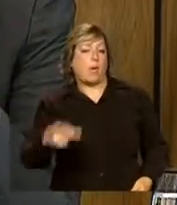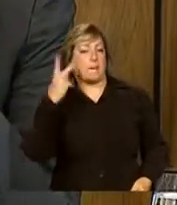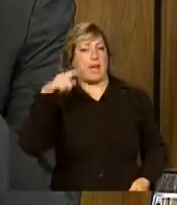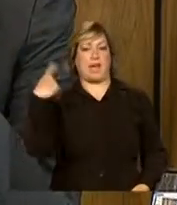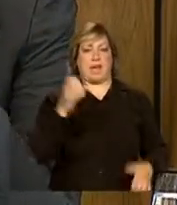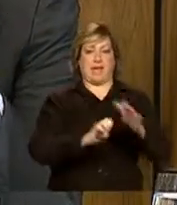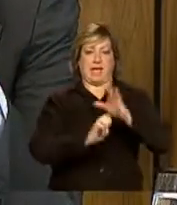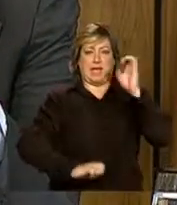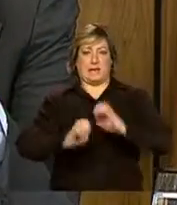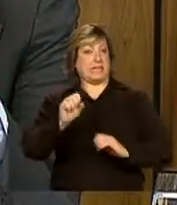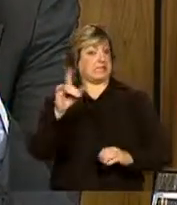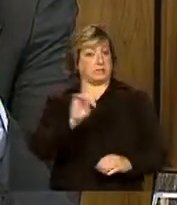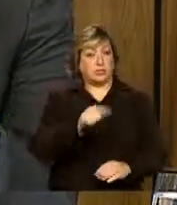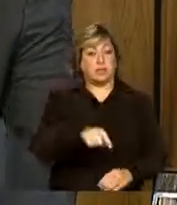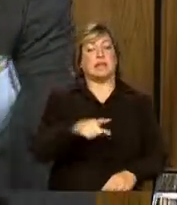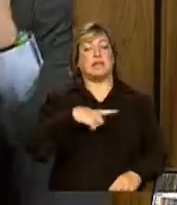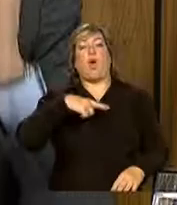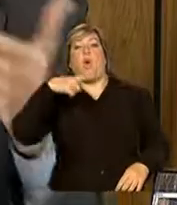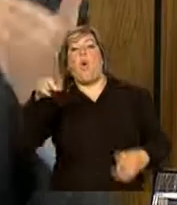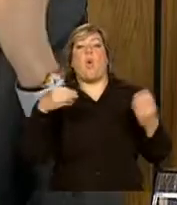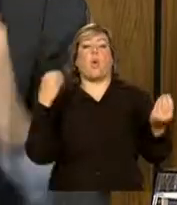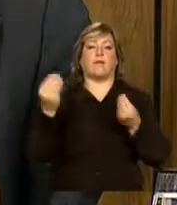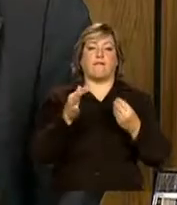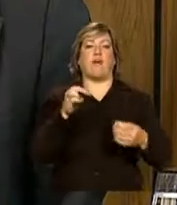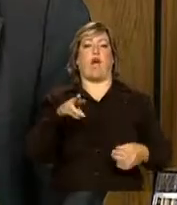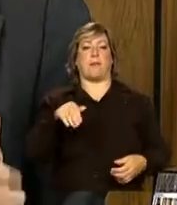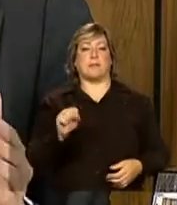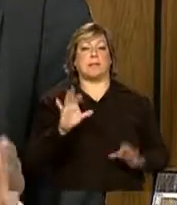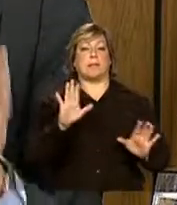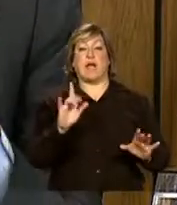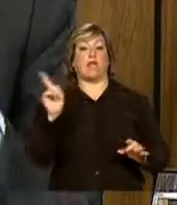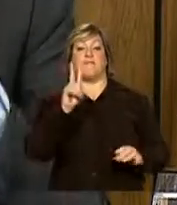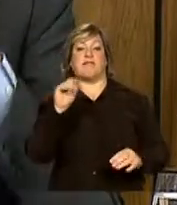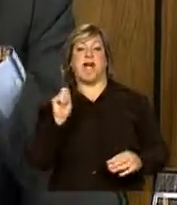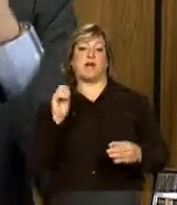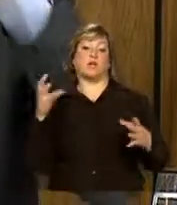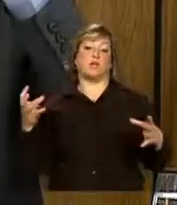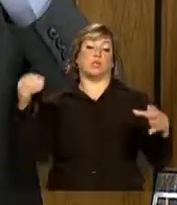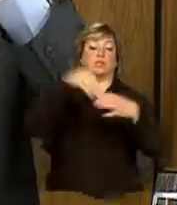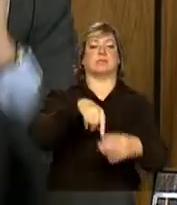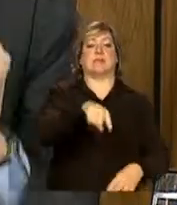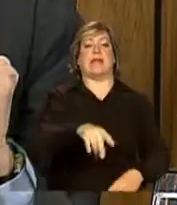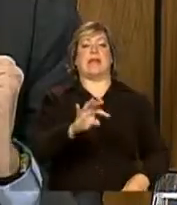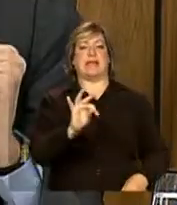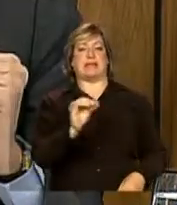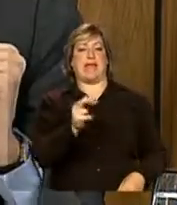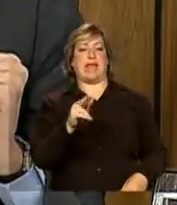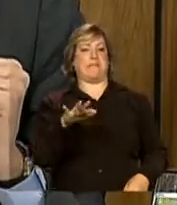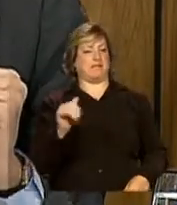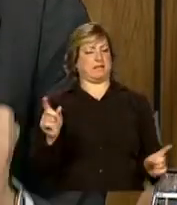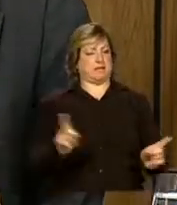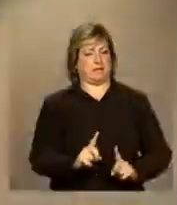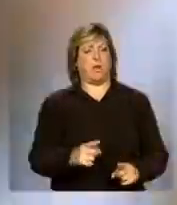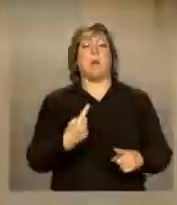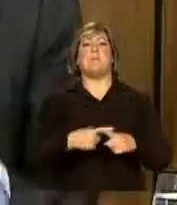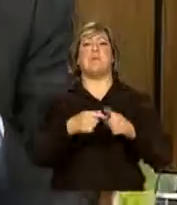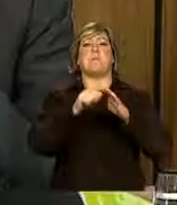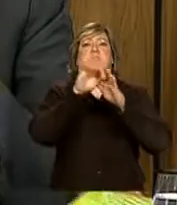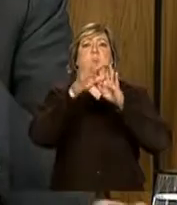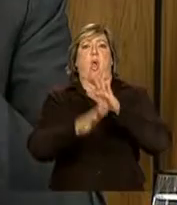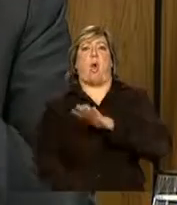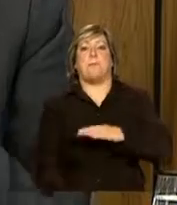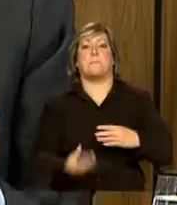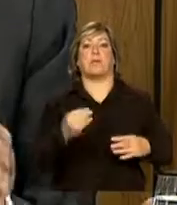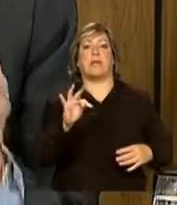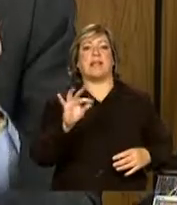outros mecanismos de financiamento, mas não irá para a tarifa. Então, por que que há uma queda tão grande da tarifa? Porque